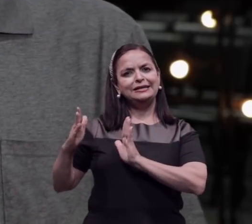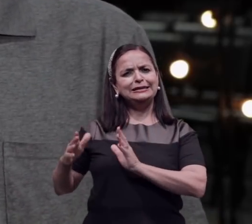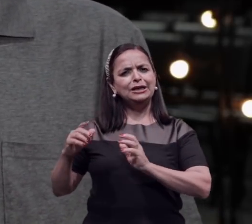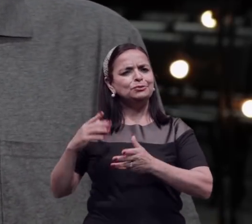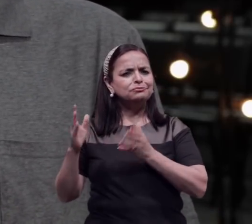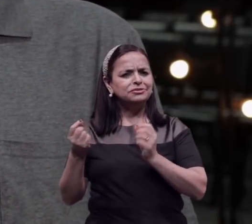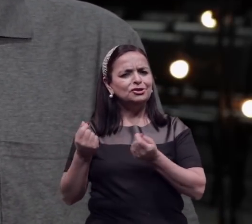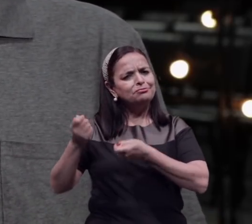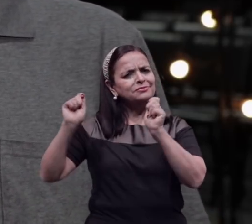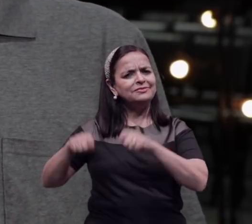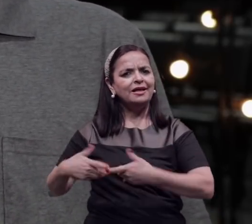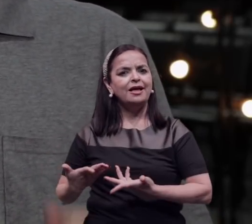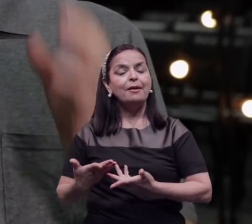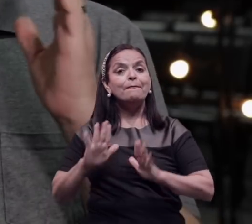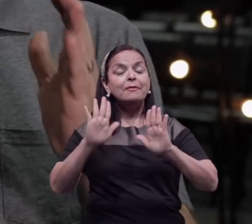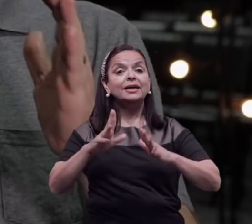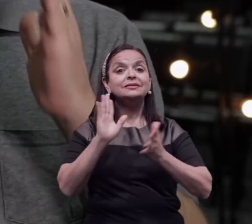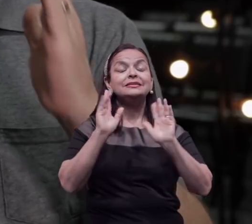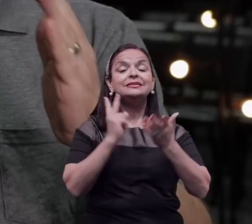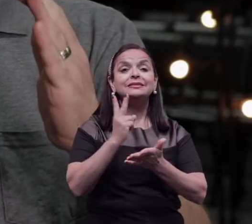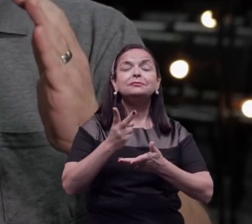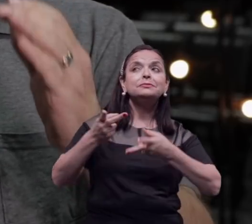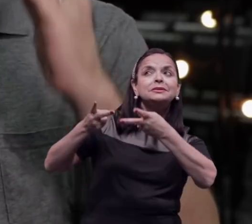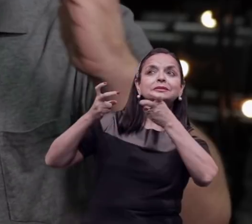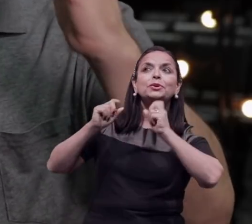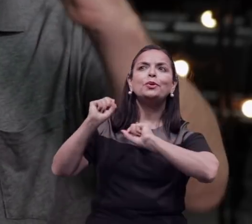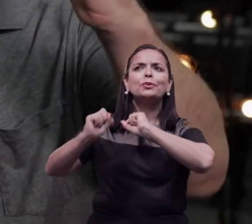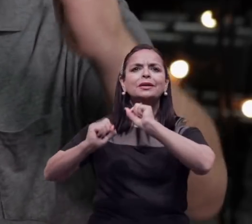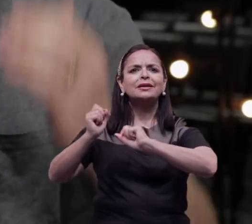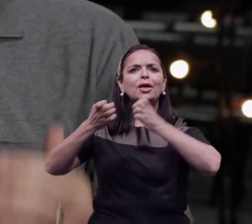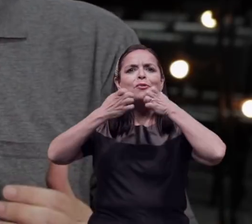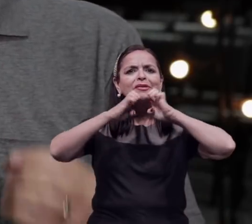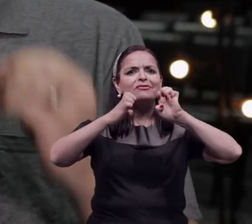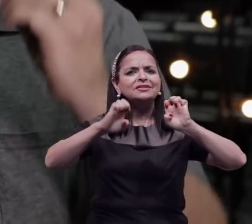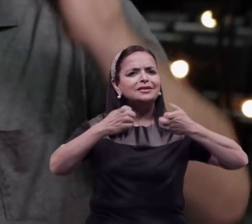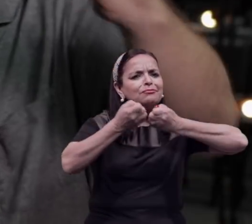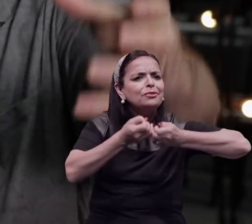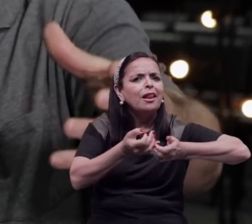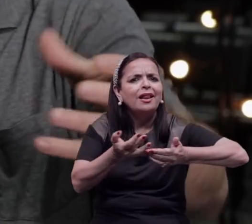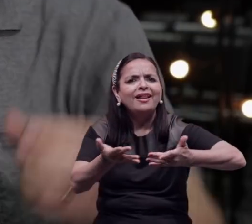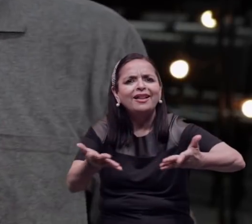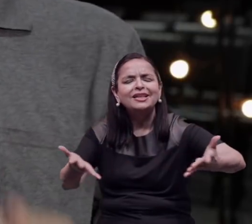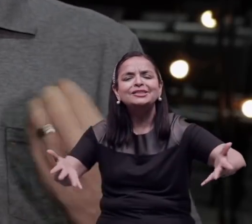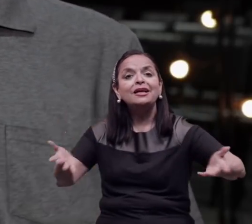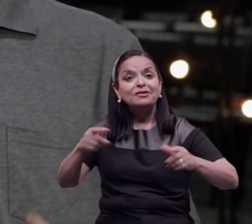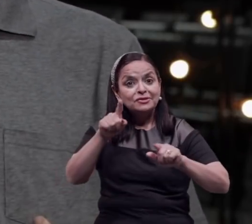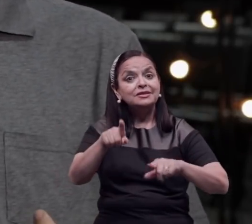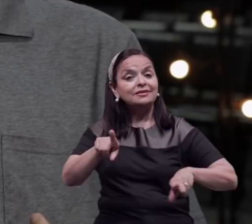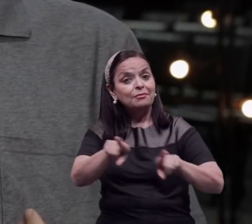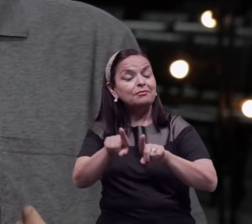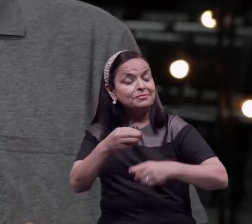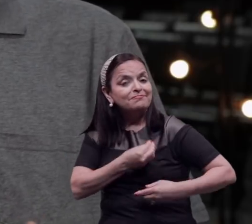suas possibilidades, mas sempre vendo a obra do Senhor se expandindo,